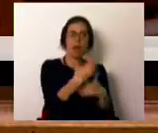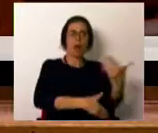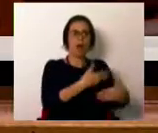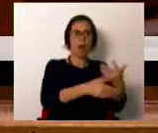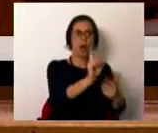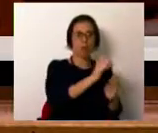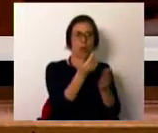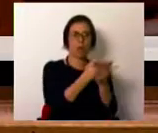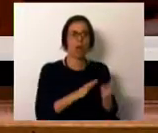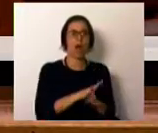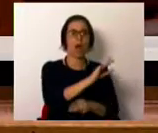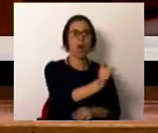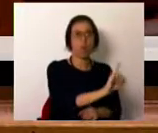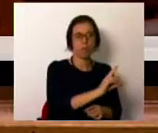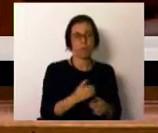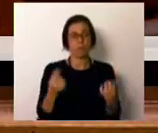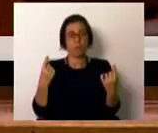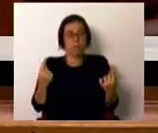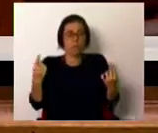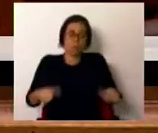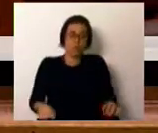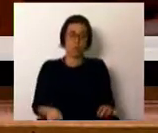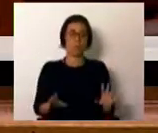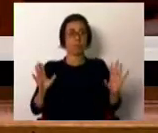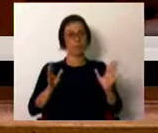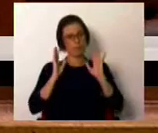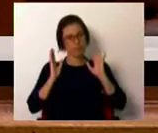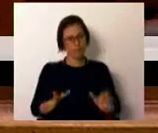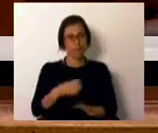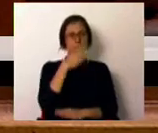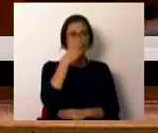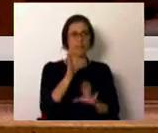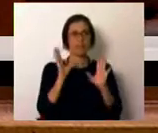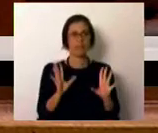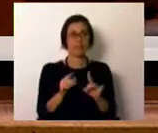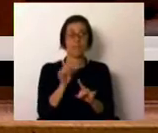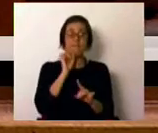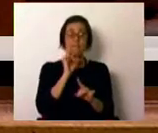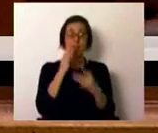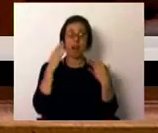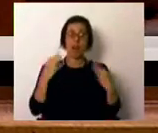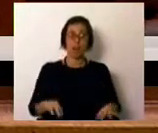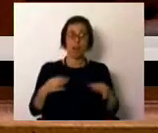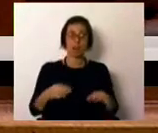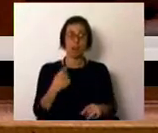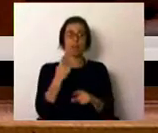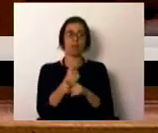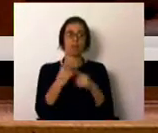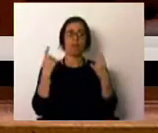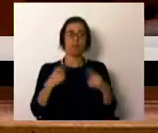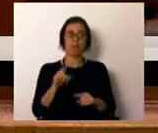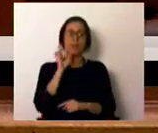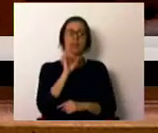dinâmica da economia e nada mais do que isso, é preciso sublinhar que estes valores naturais têm também